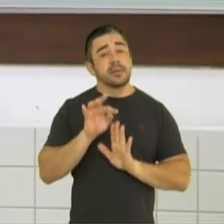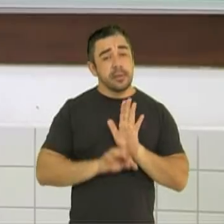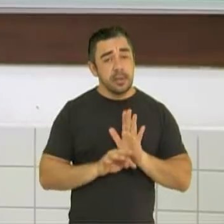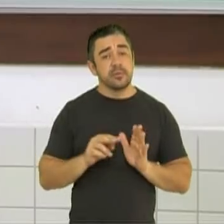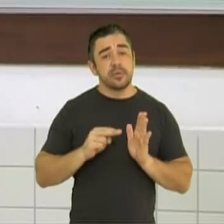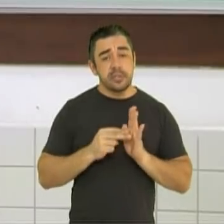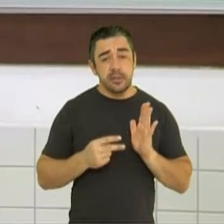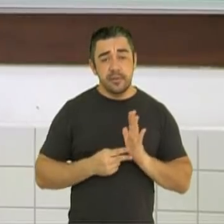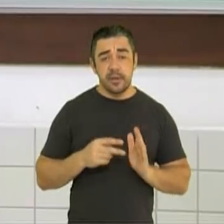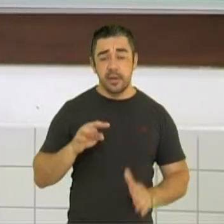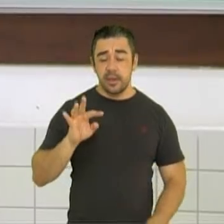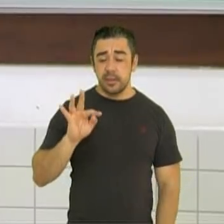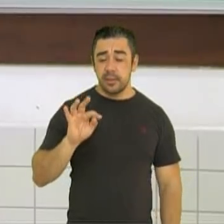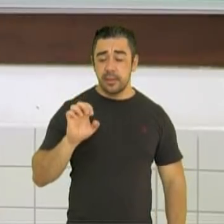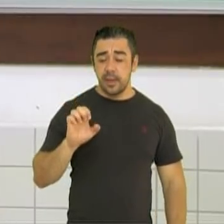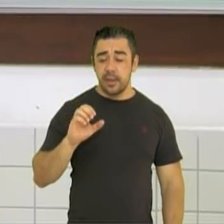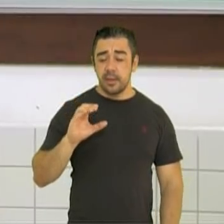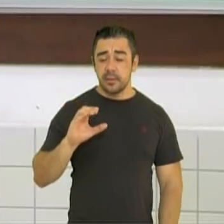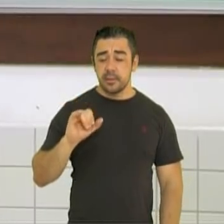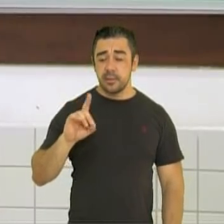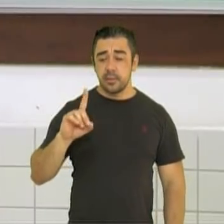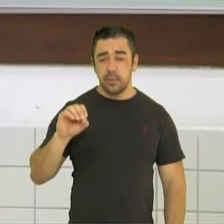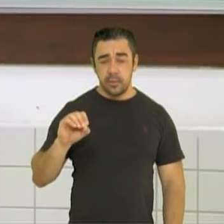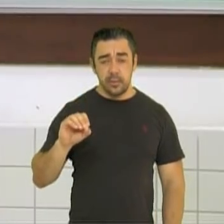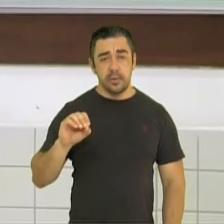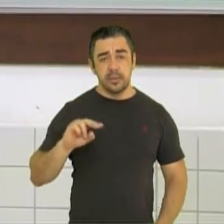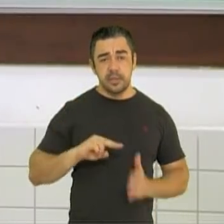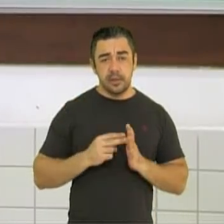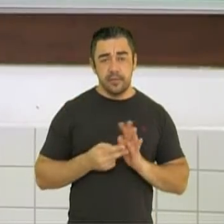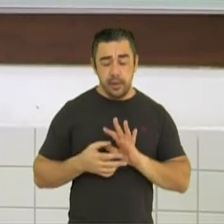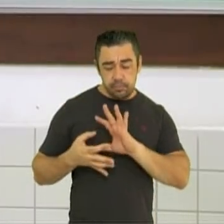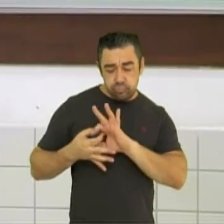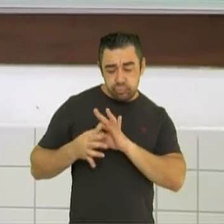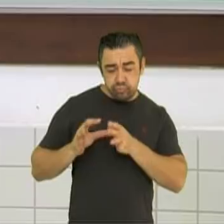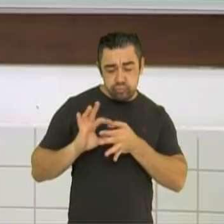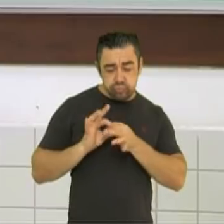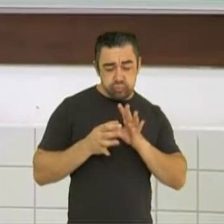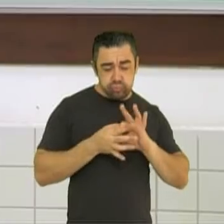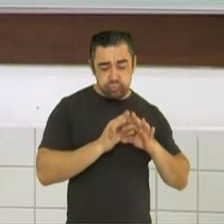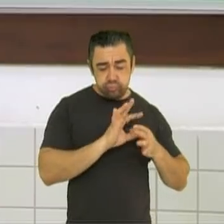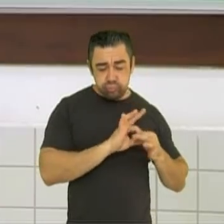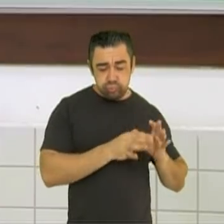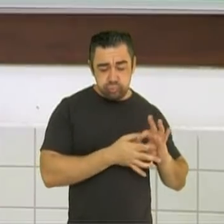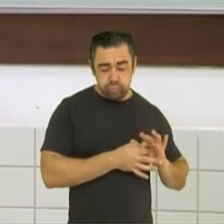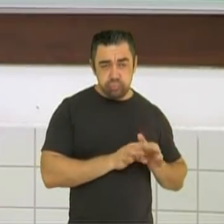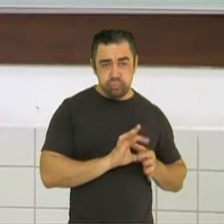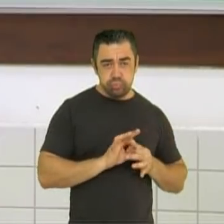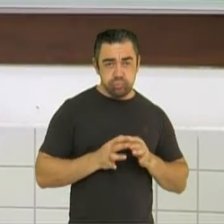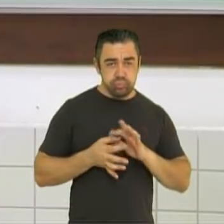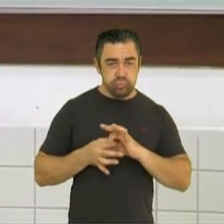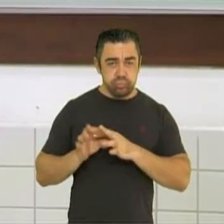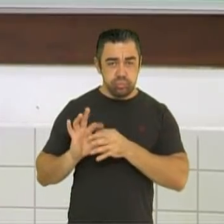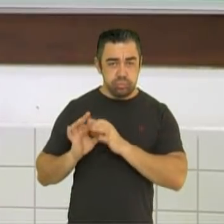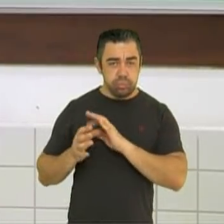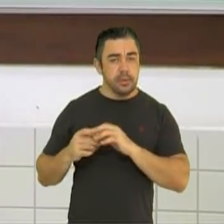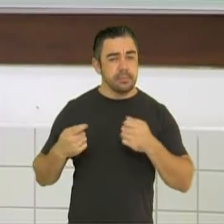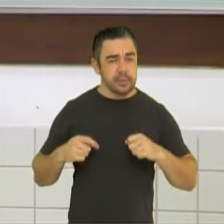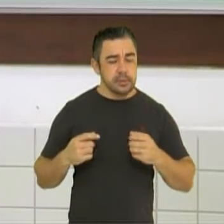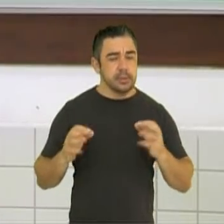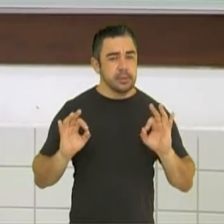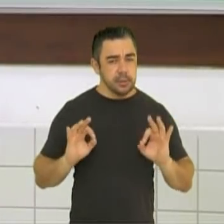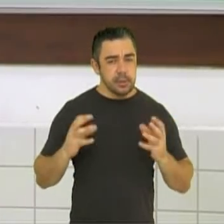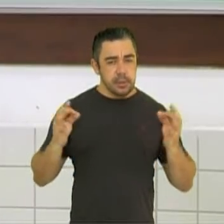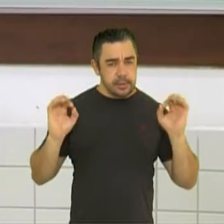palavra tecido, ou seja, é uma trama, as palavras vão se entrelaçando, é uma construção que tem que ficar harmoniosa,